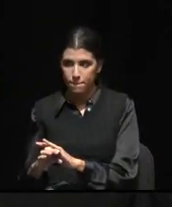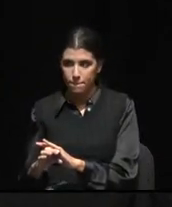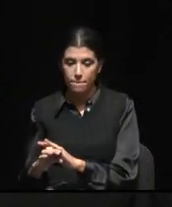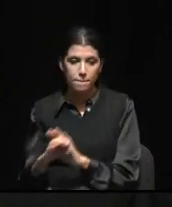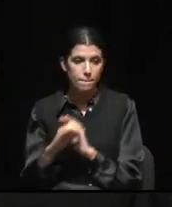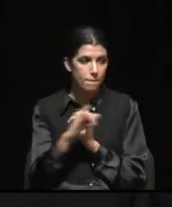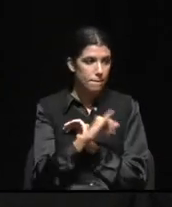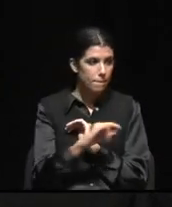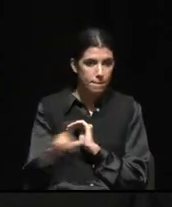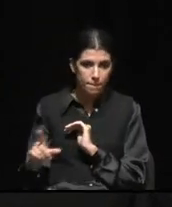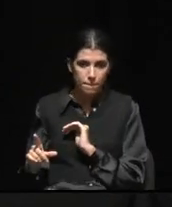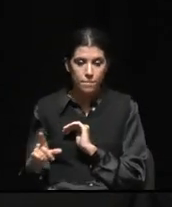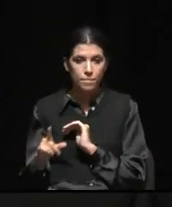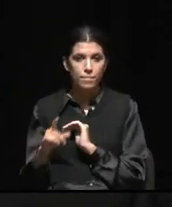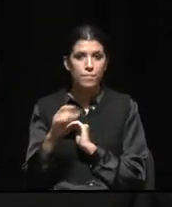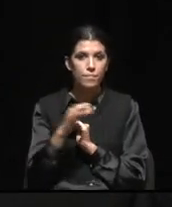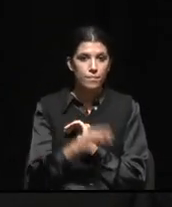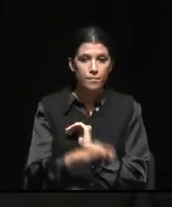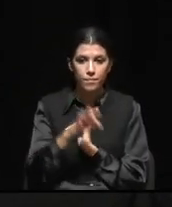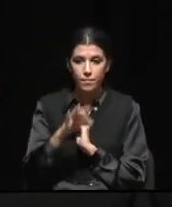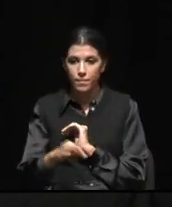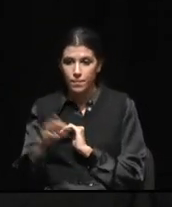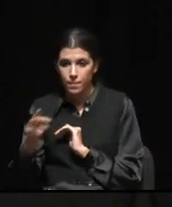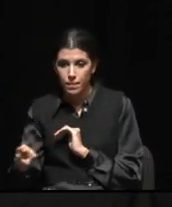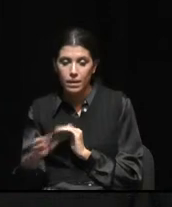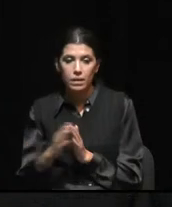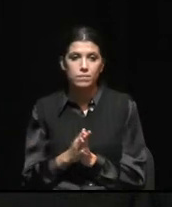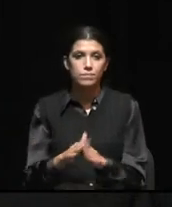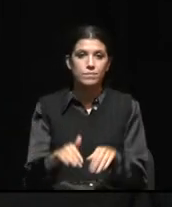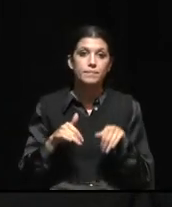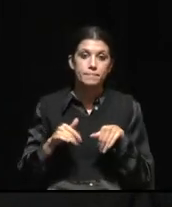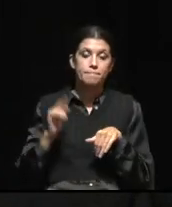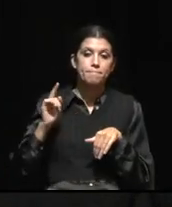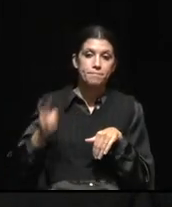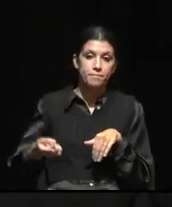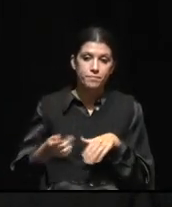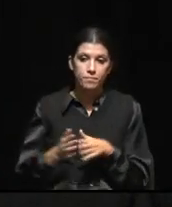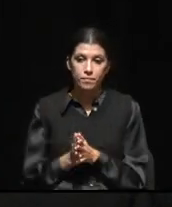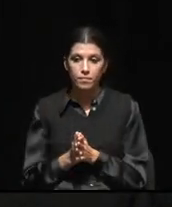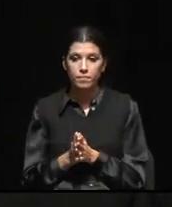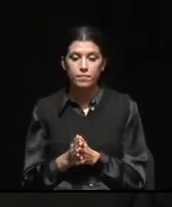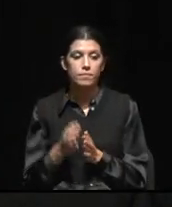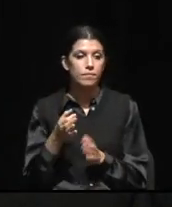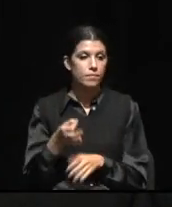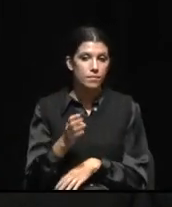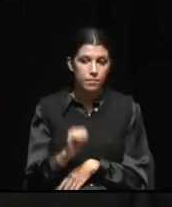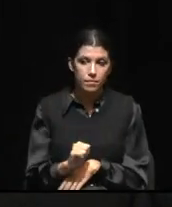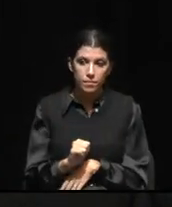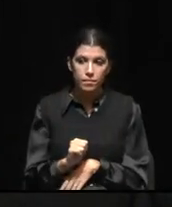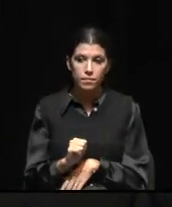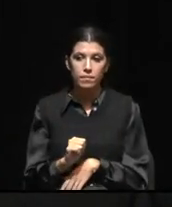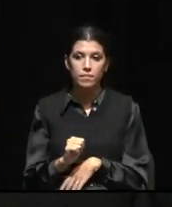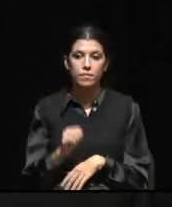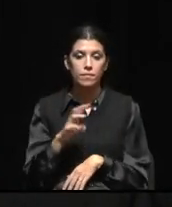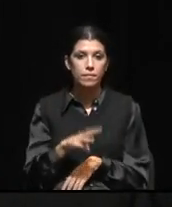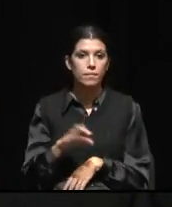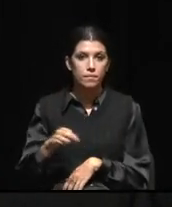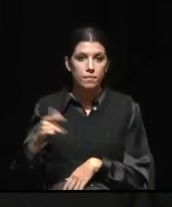o iniciativa liberal e o PPM quem se abstém PS